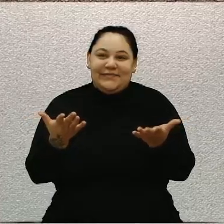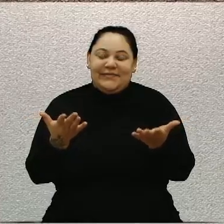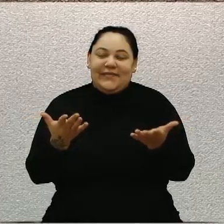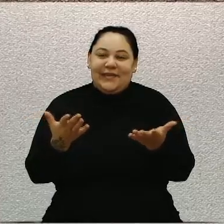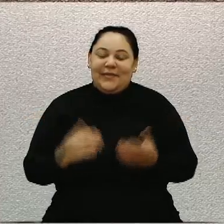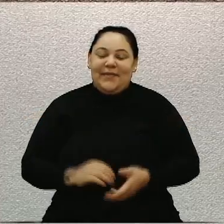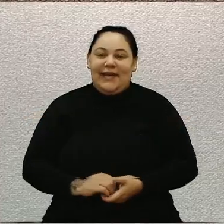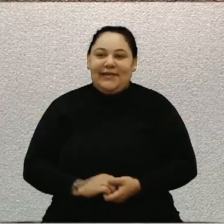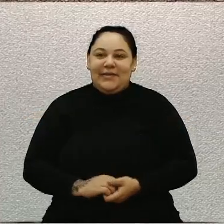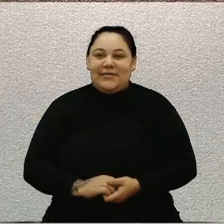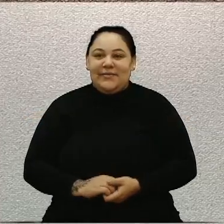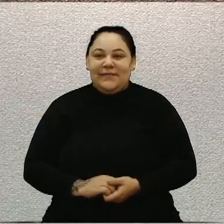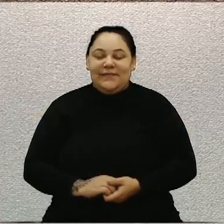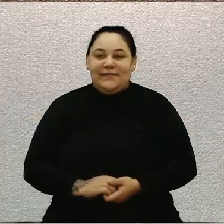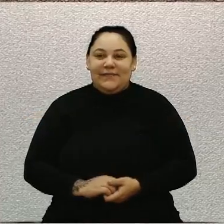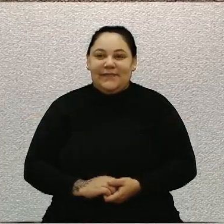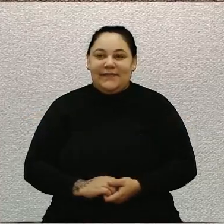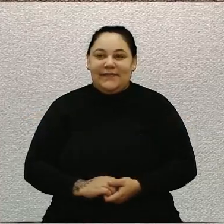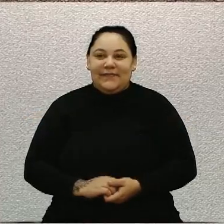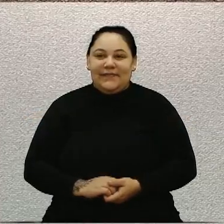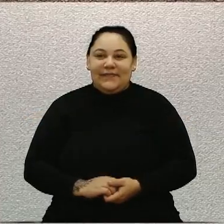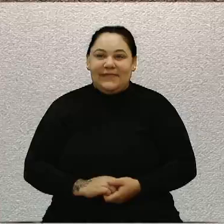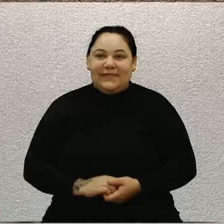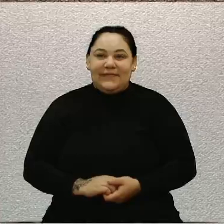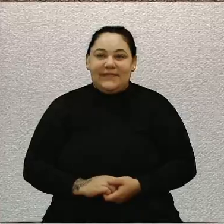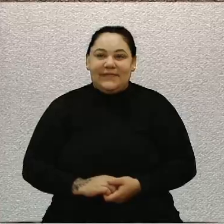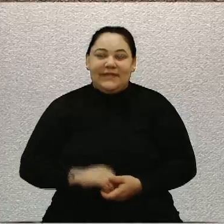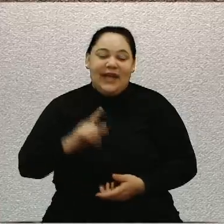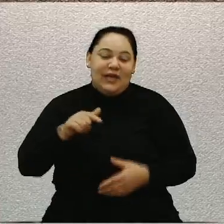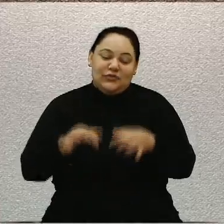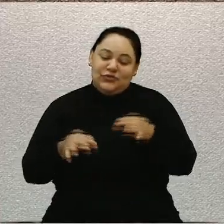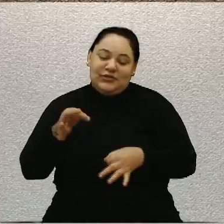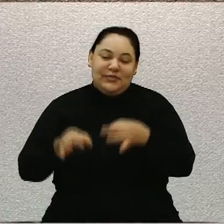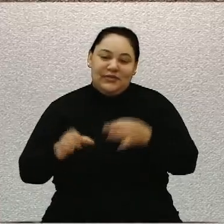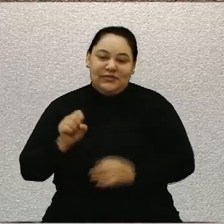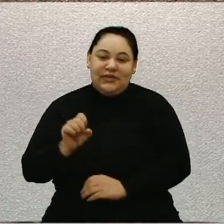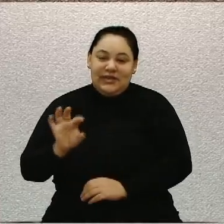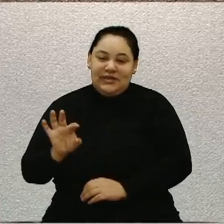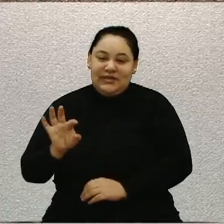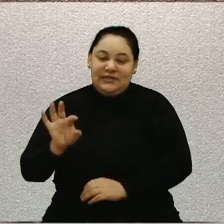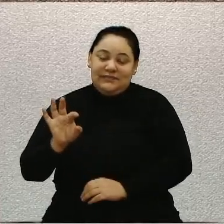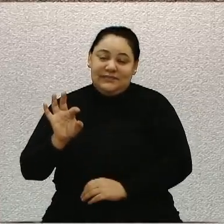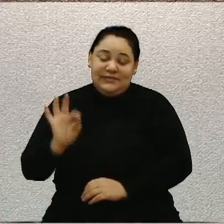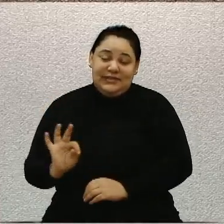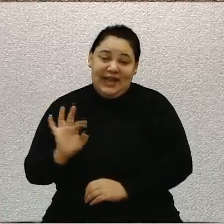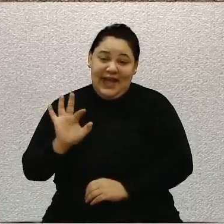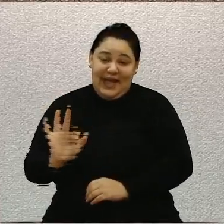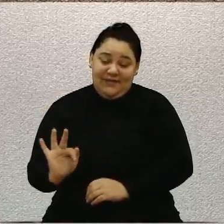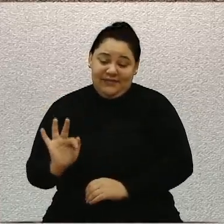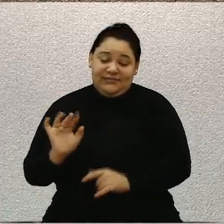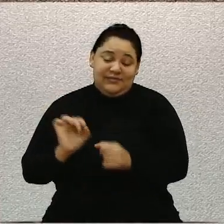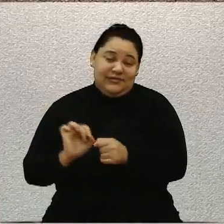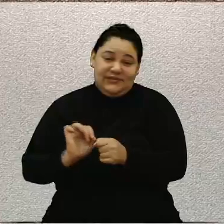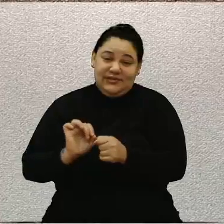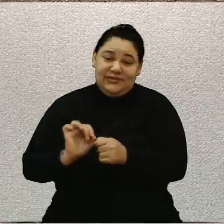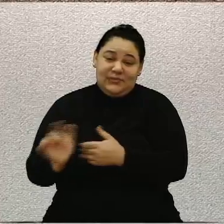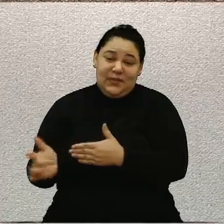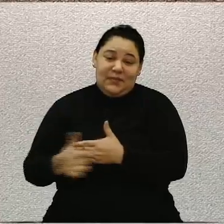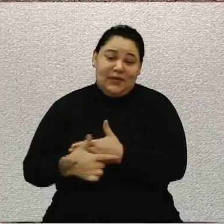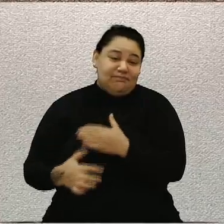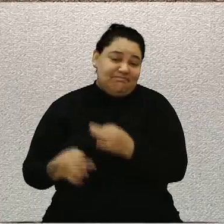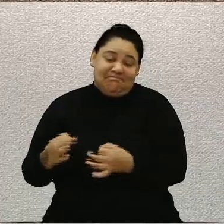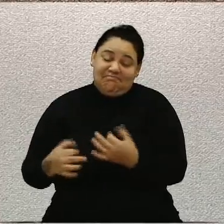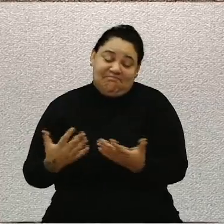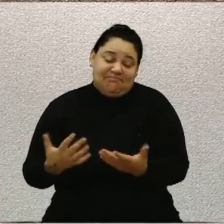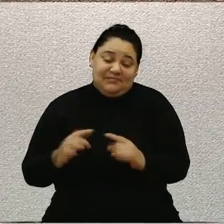Realmente é chocante essa. É um julgamento do STF, ele está cumprindo a sua função jurisdicional de julgamento, mas a